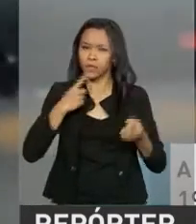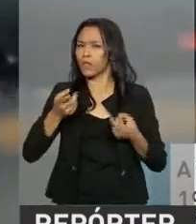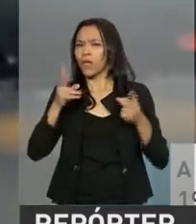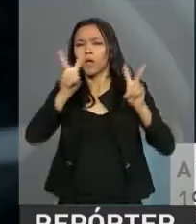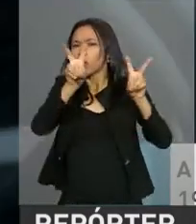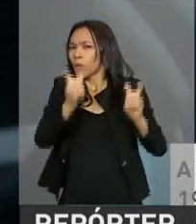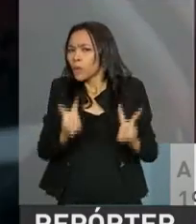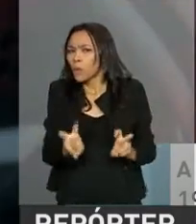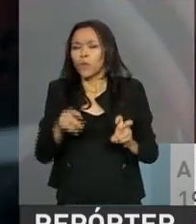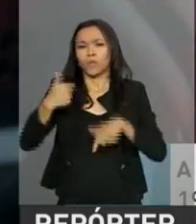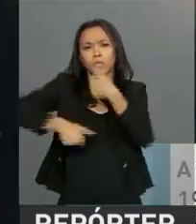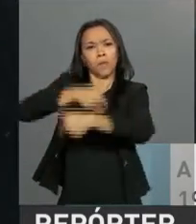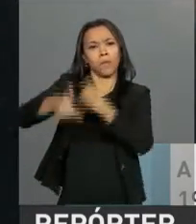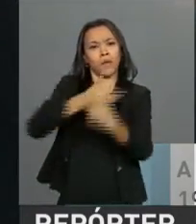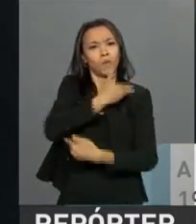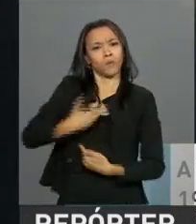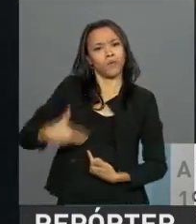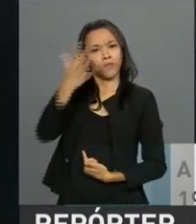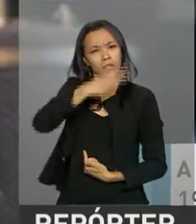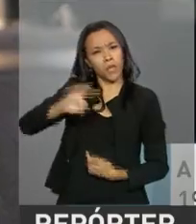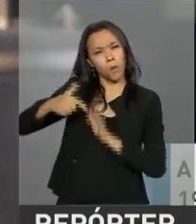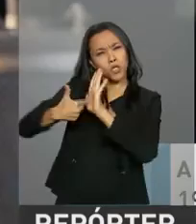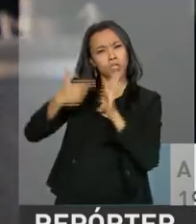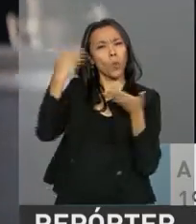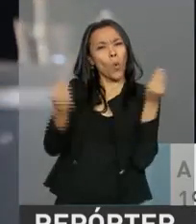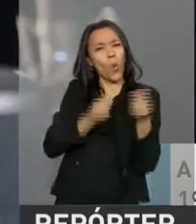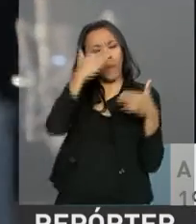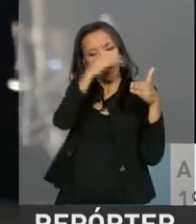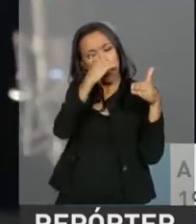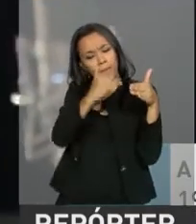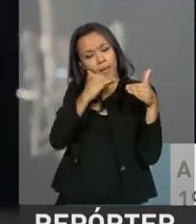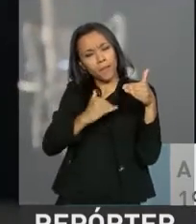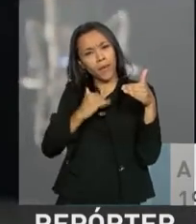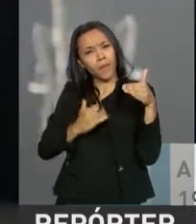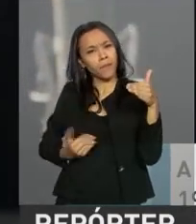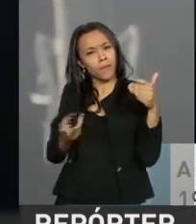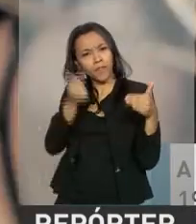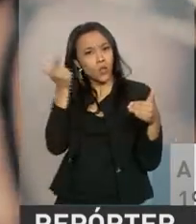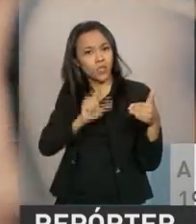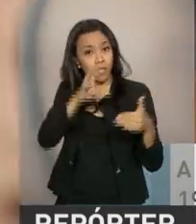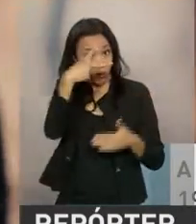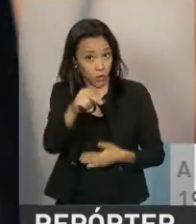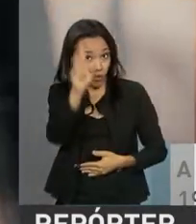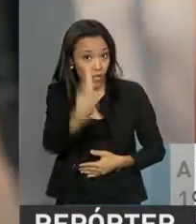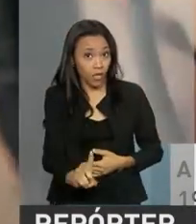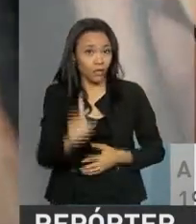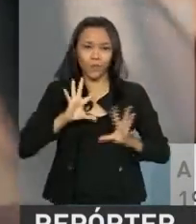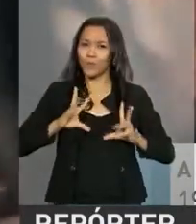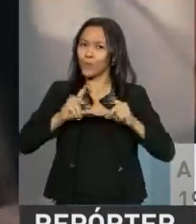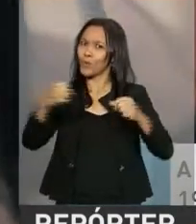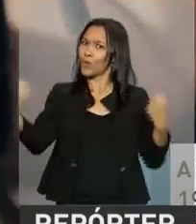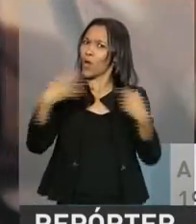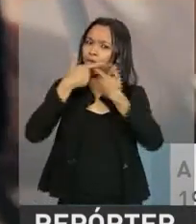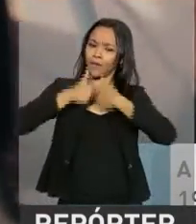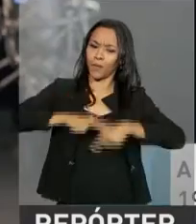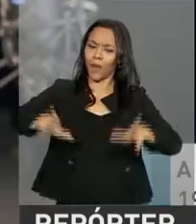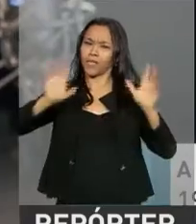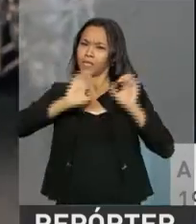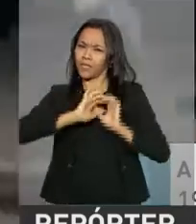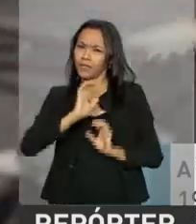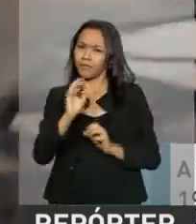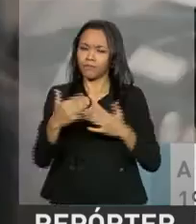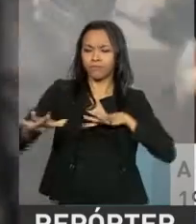as ações do governo federal mostrando o passo a passo de como conquistar seus direitos. Tudo numa nova linguagem, com